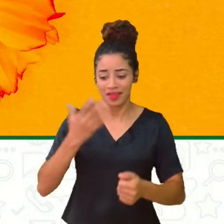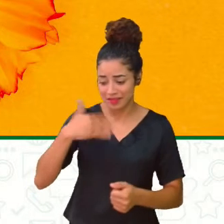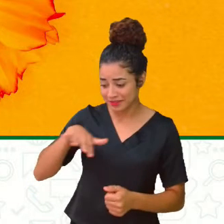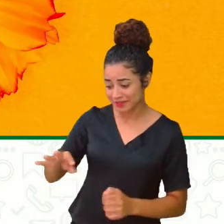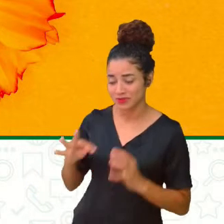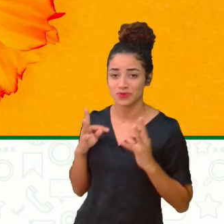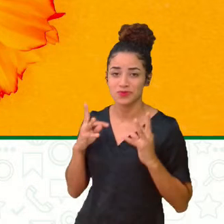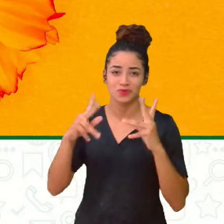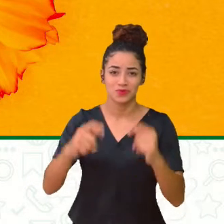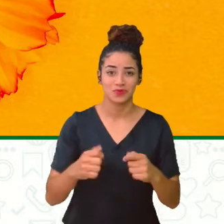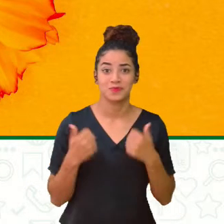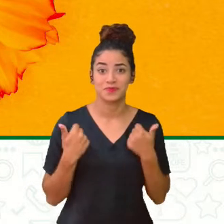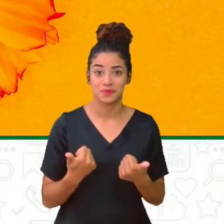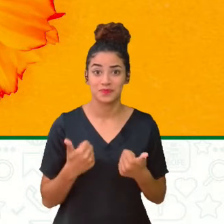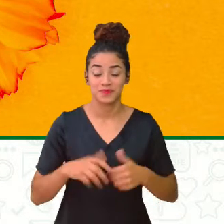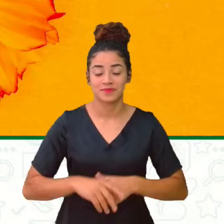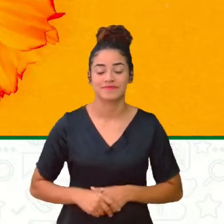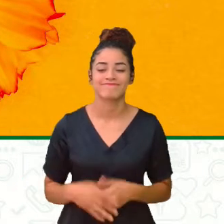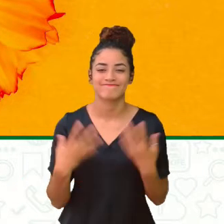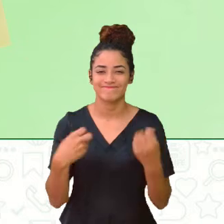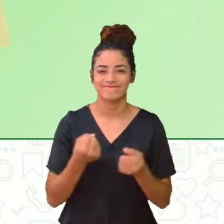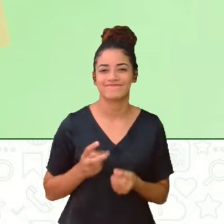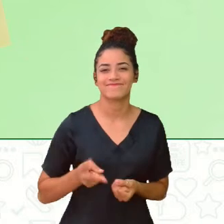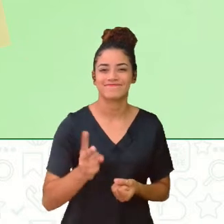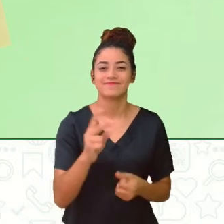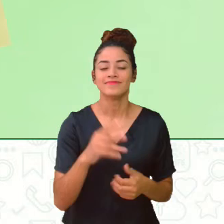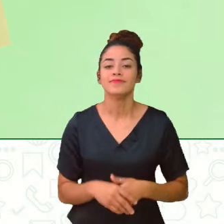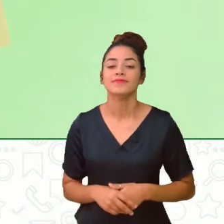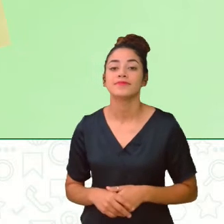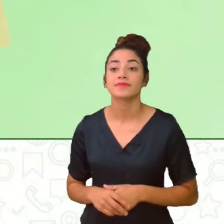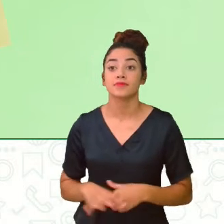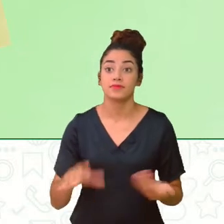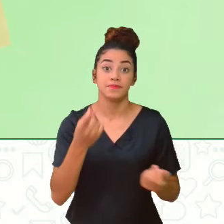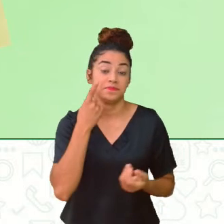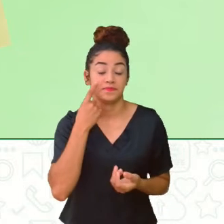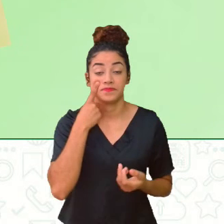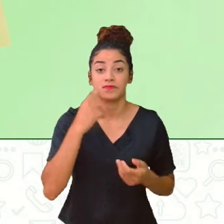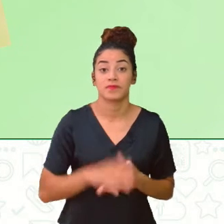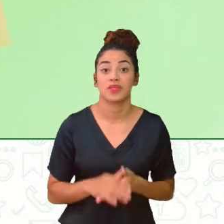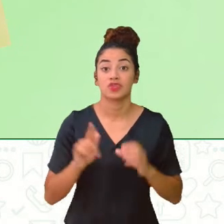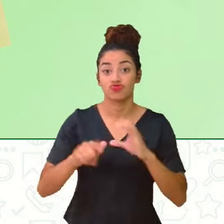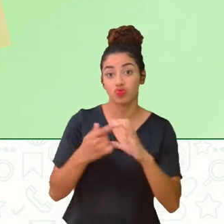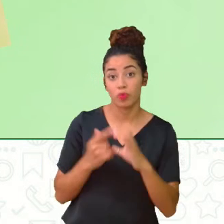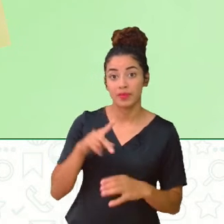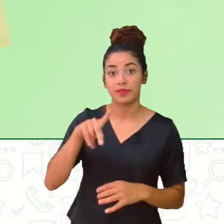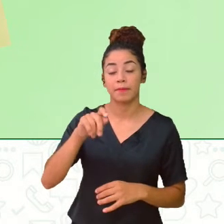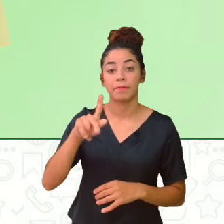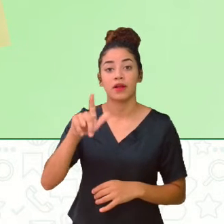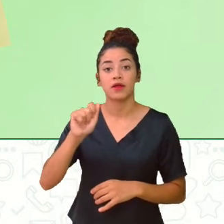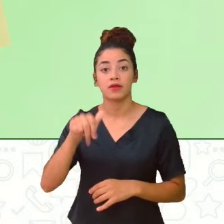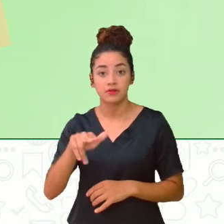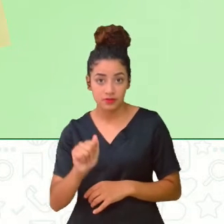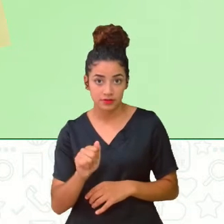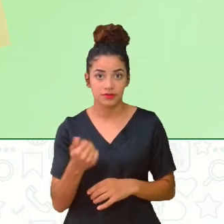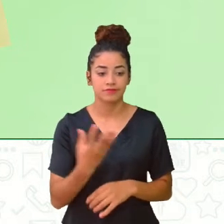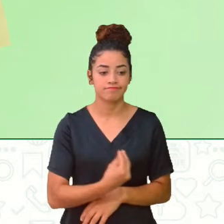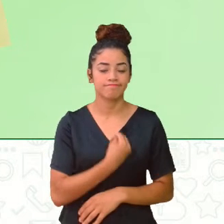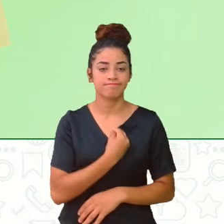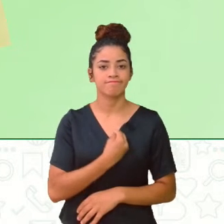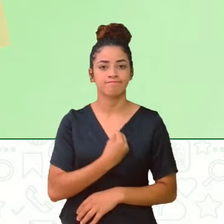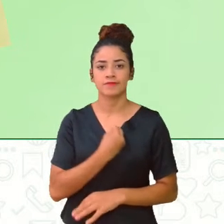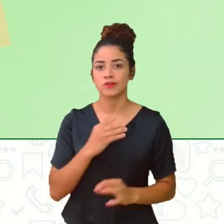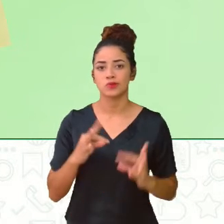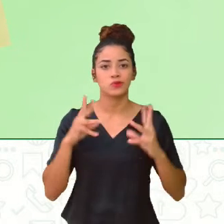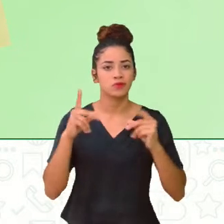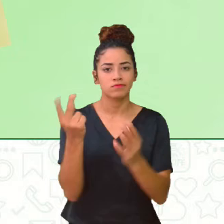crianças. Ok? Vamos lá. Olha só. A geometria plana está presente a